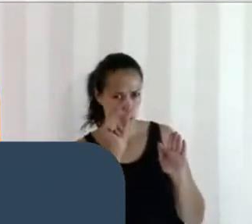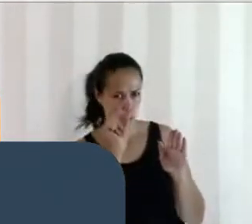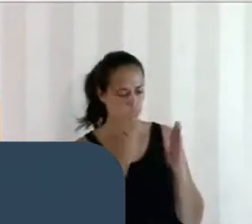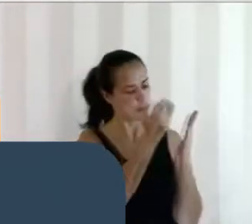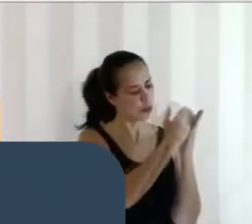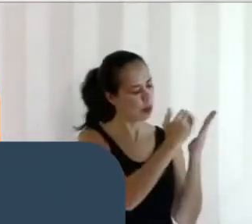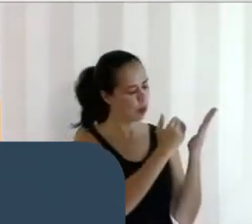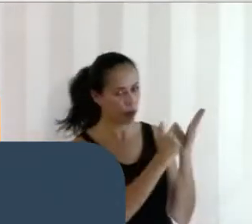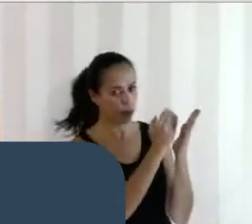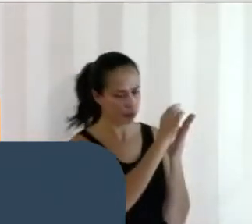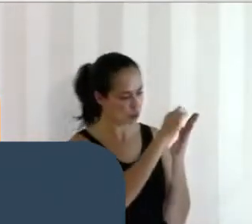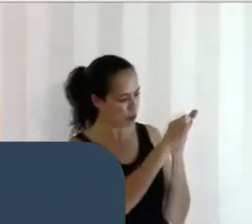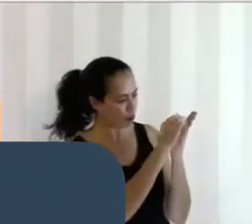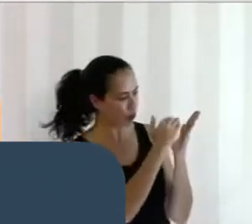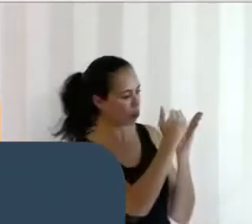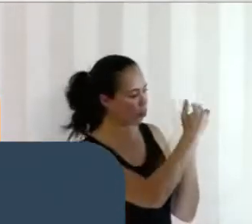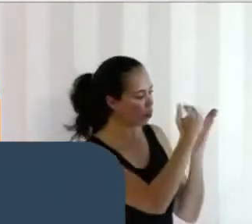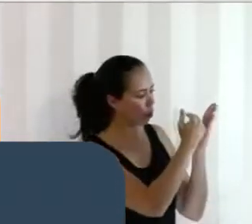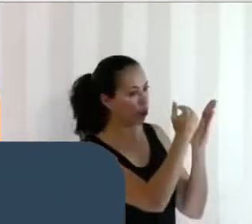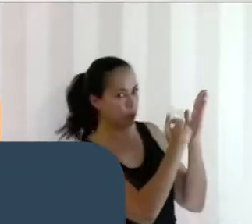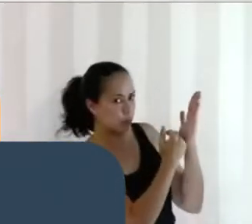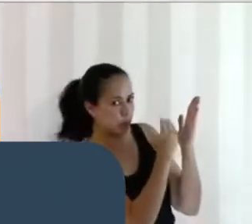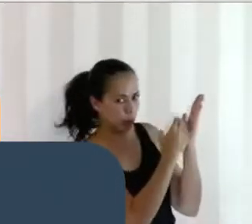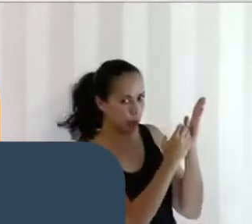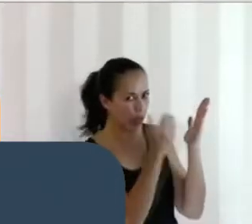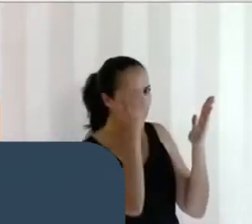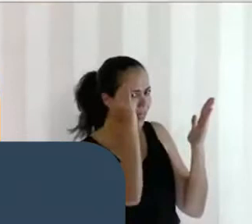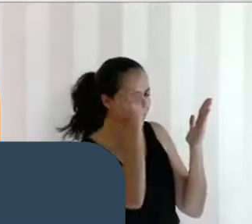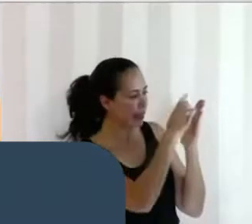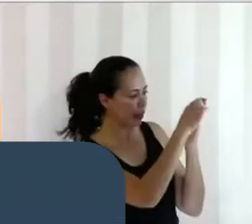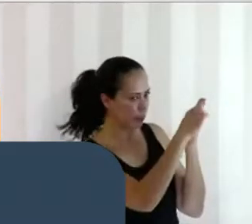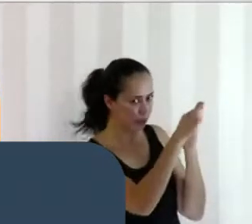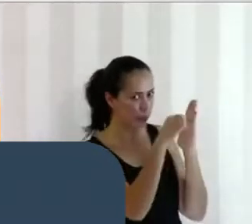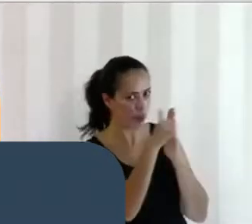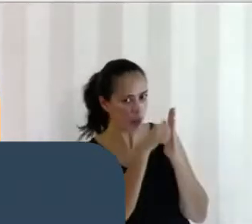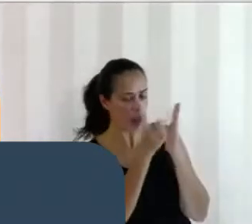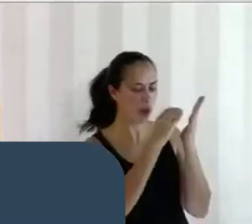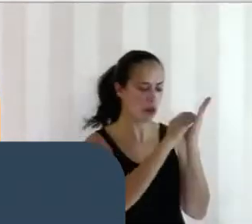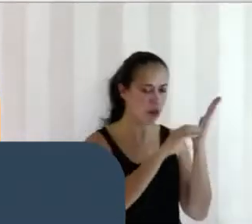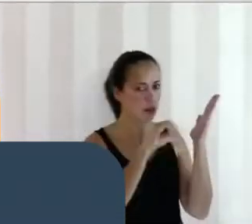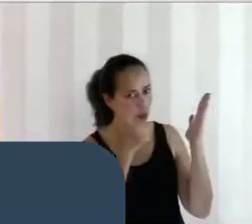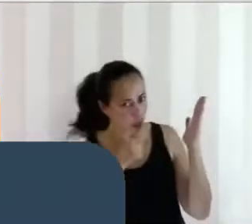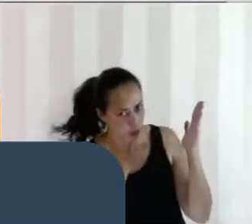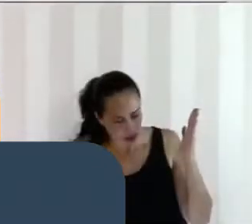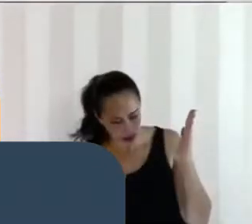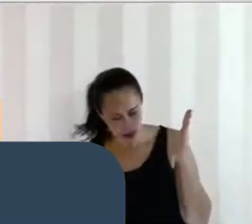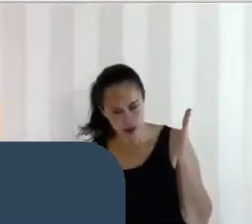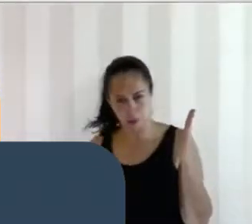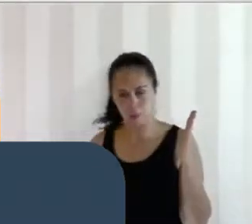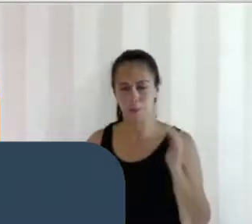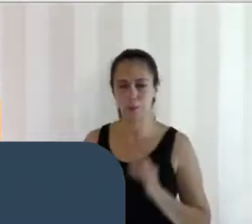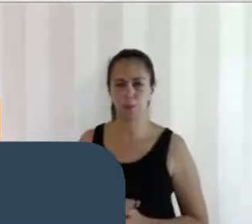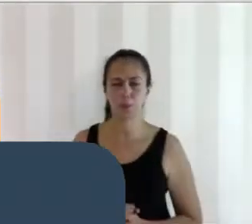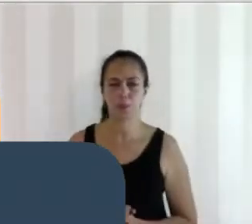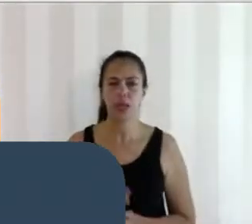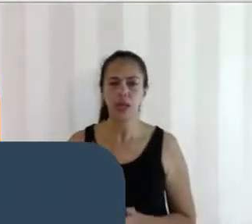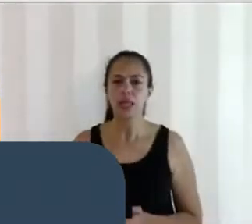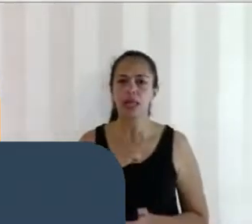Jones trabalhava, o inesquecível, admiradíssimo Dr. Martin Lloyd